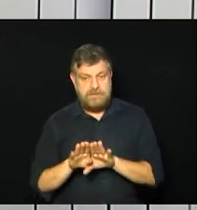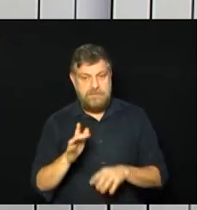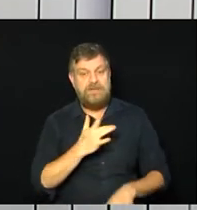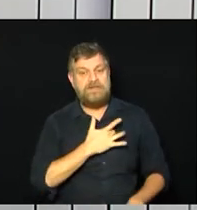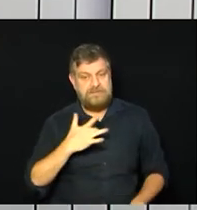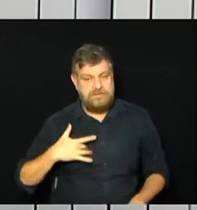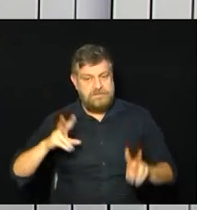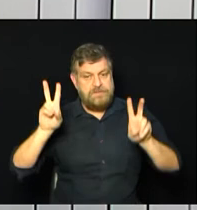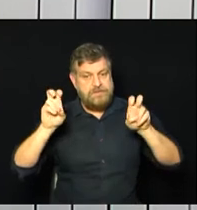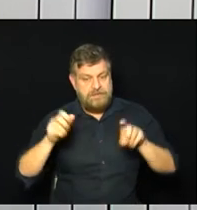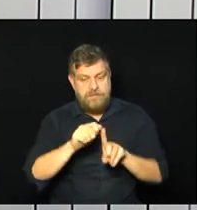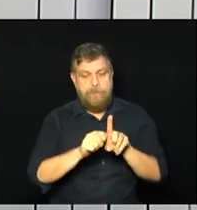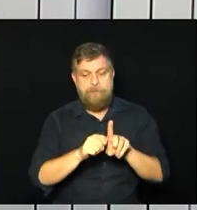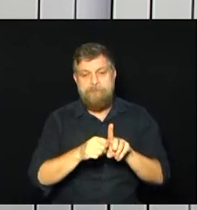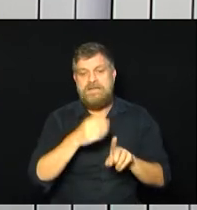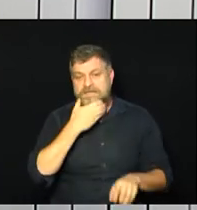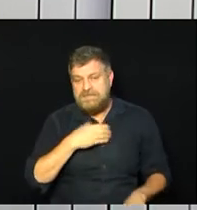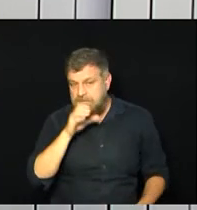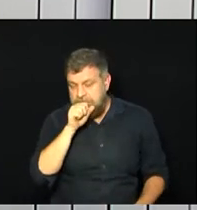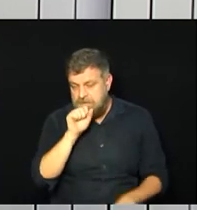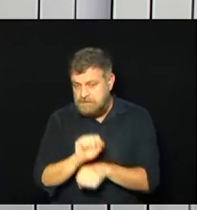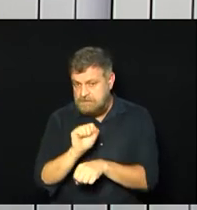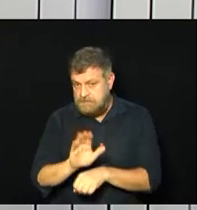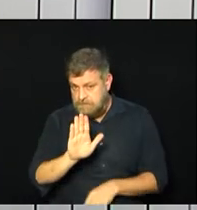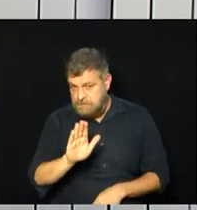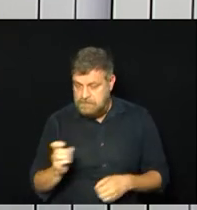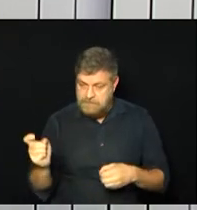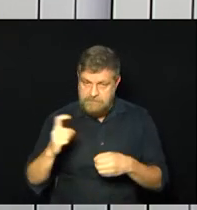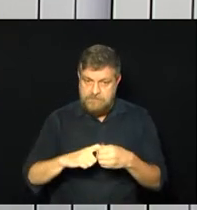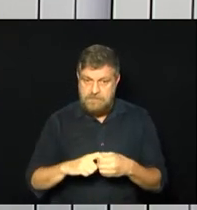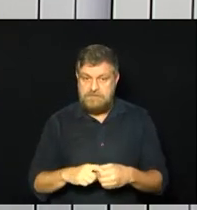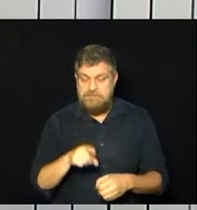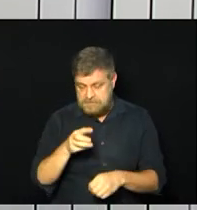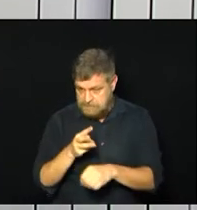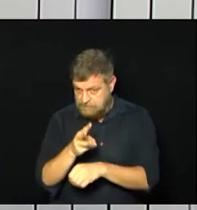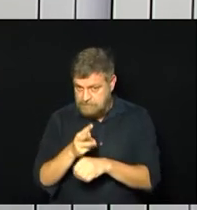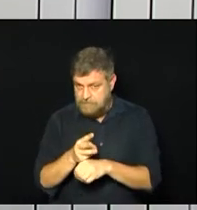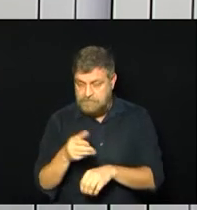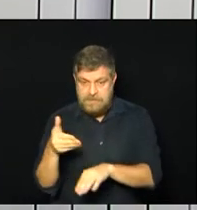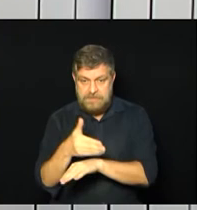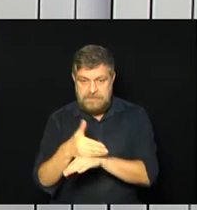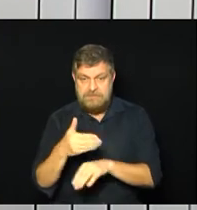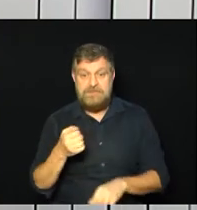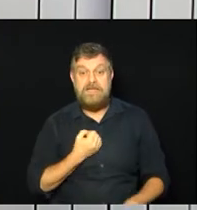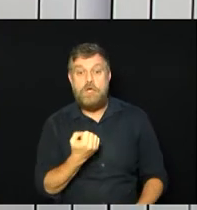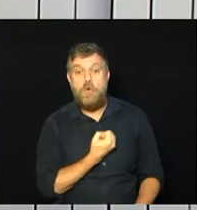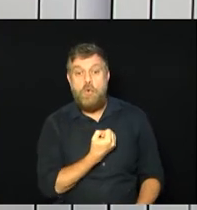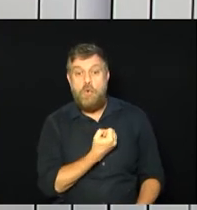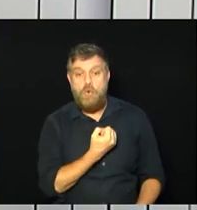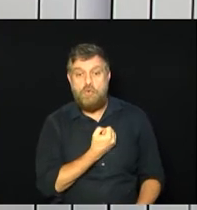saúde sobre Dezembro Laranja, então fique ligado. Eu estou aguardando a sua participação, em 19 é o nosso